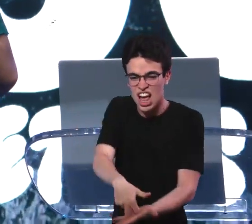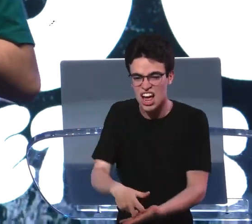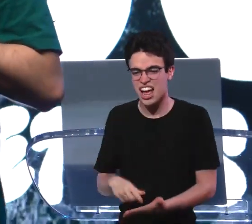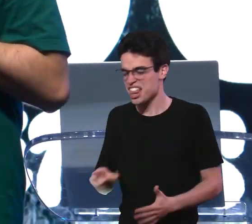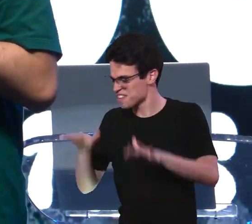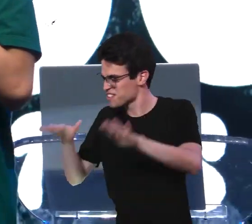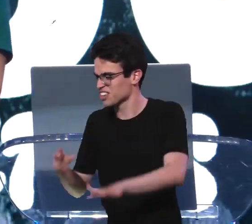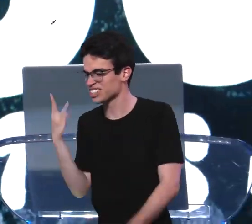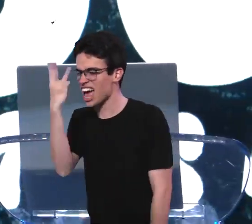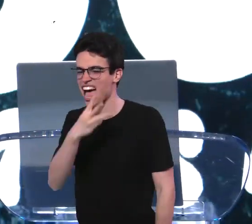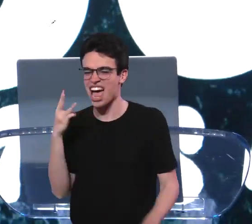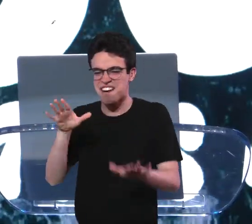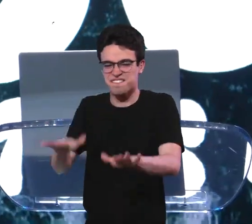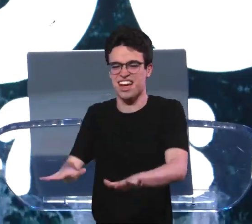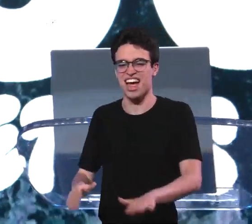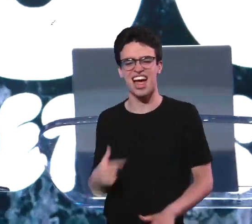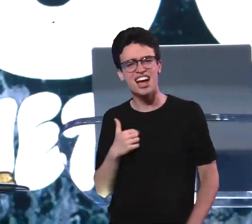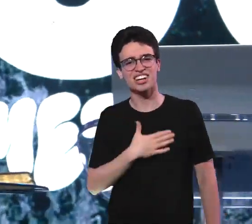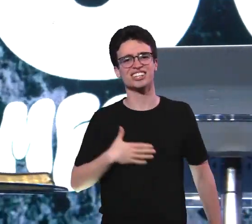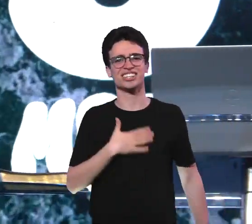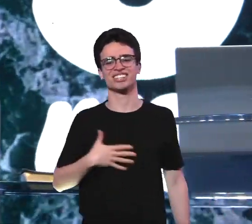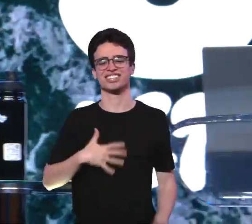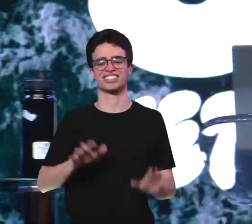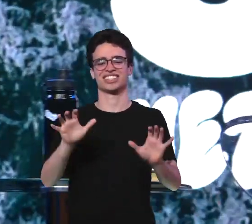horas ajoelhado. É disso que eu gosto.